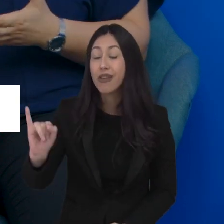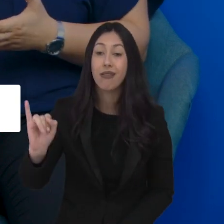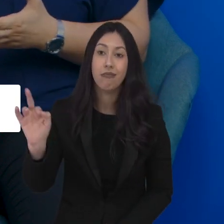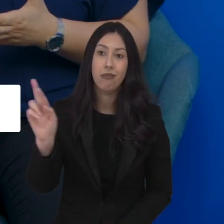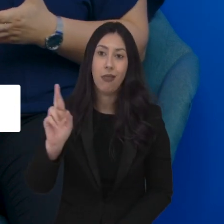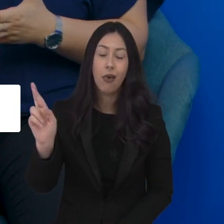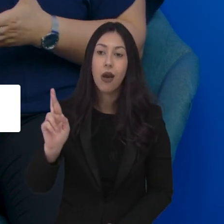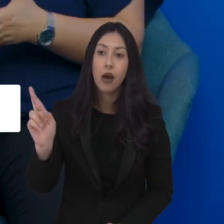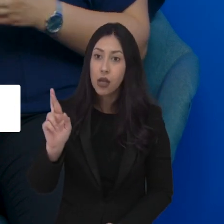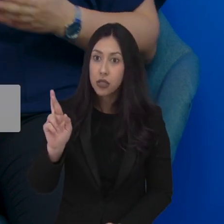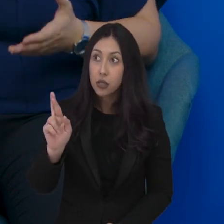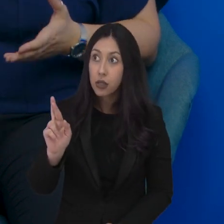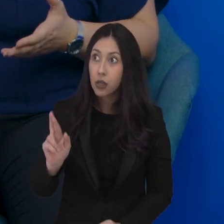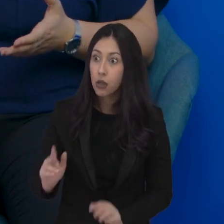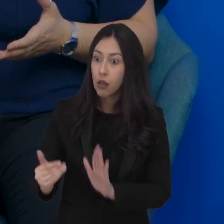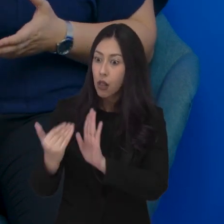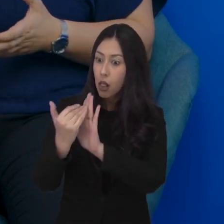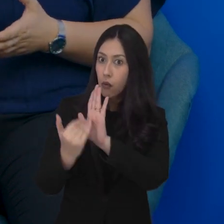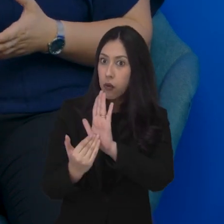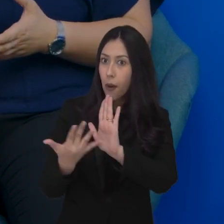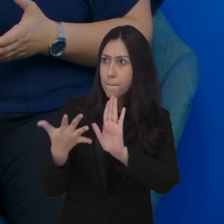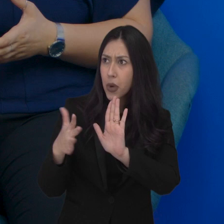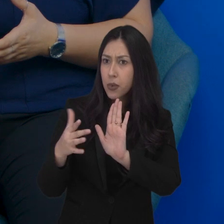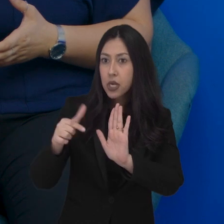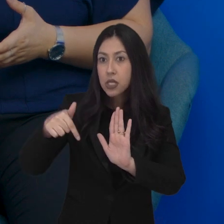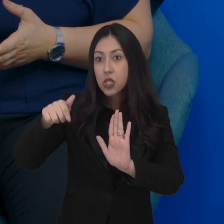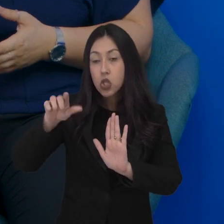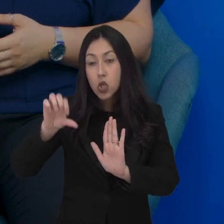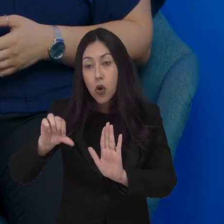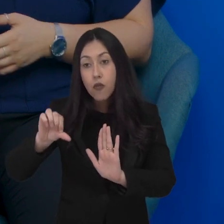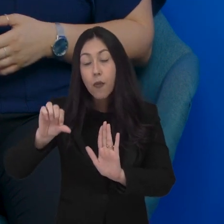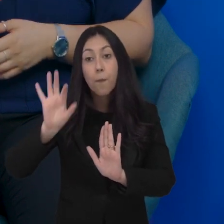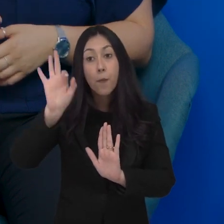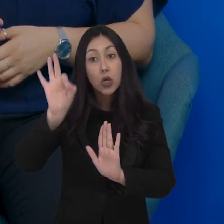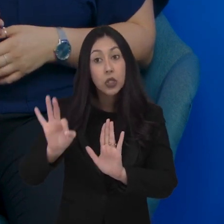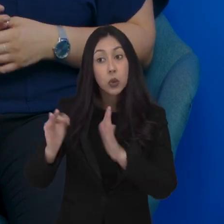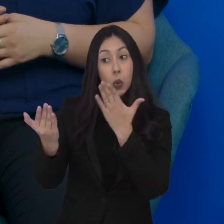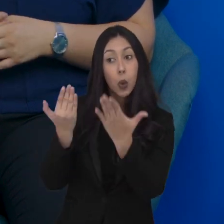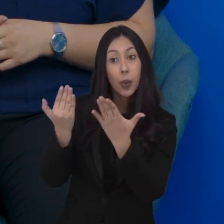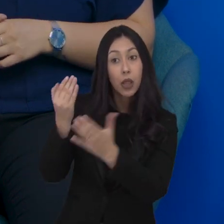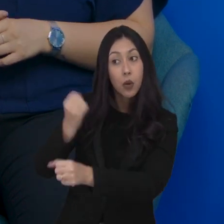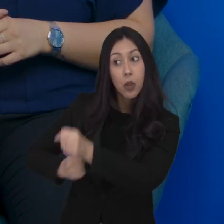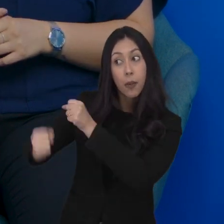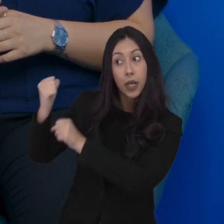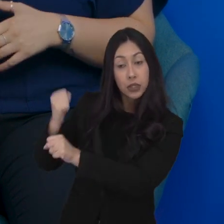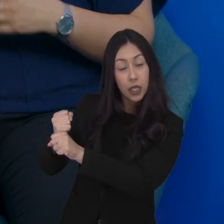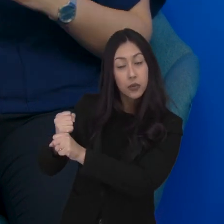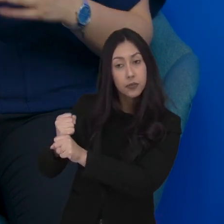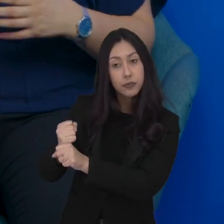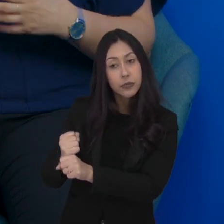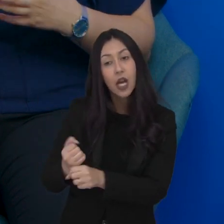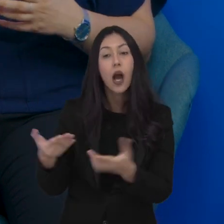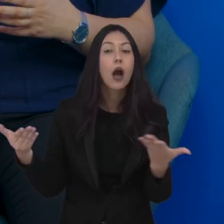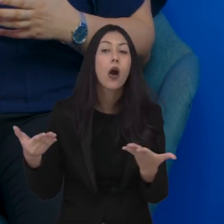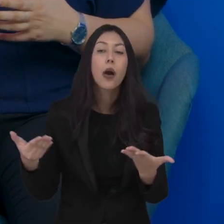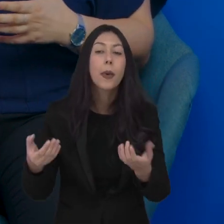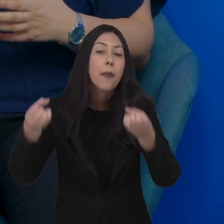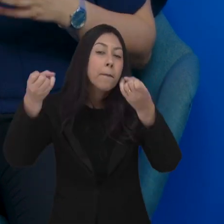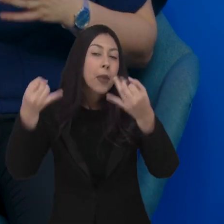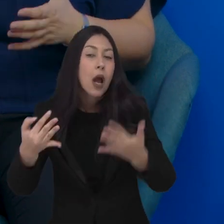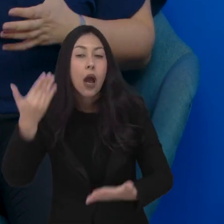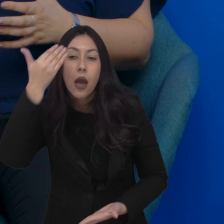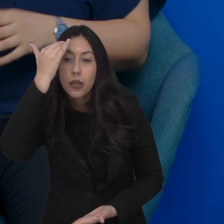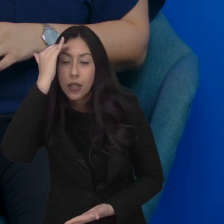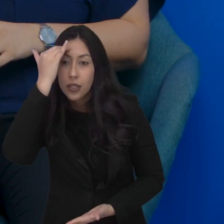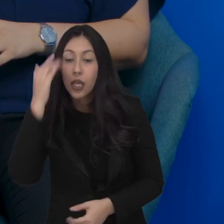1.527 bilhões de reais, uma redução de 79% em relação a março de 2023. Para entender melhor esse número, a